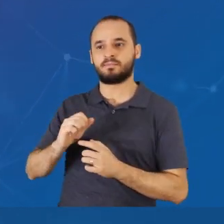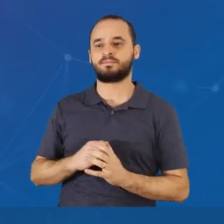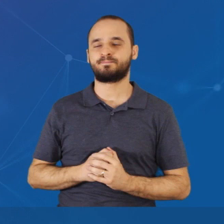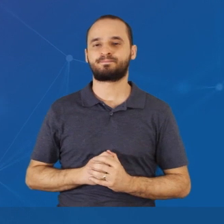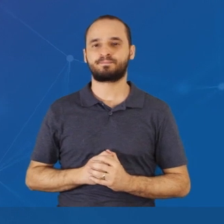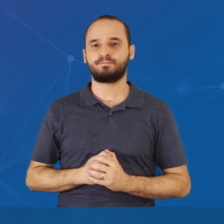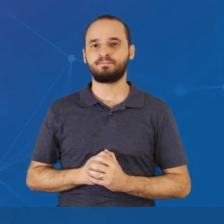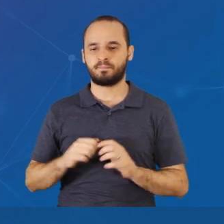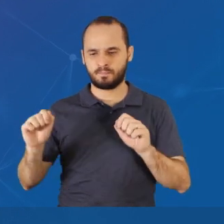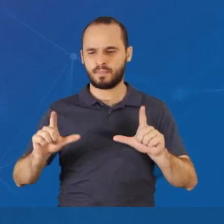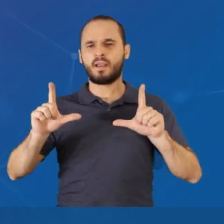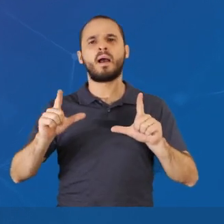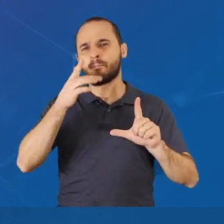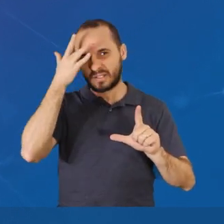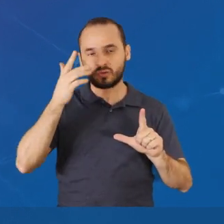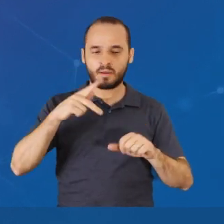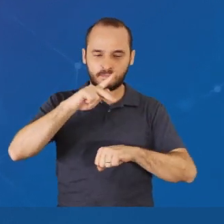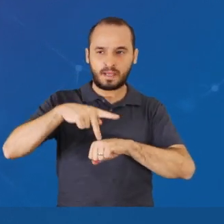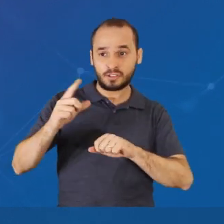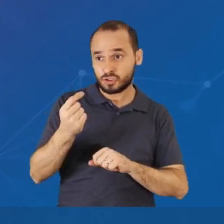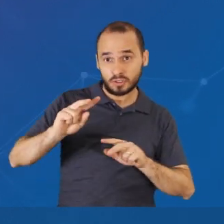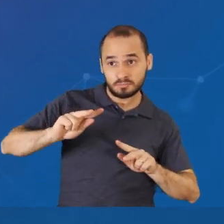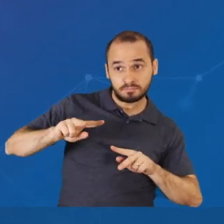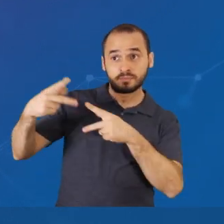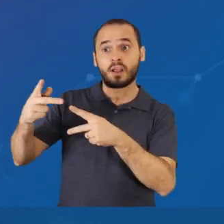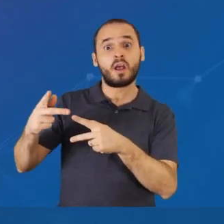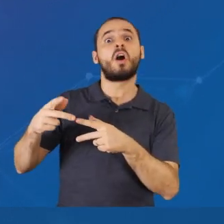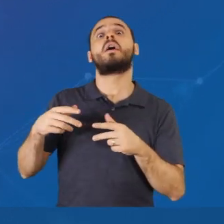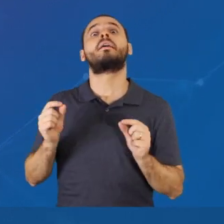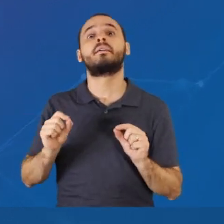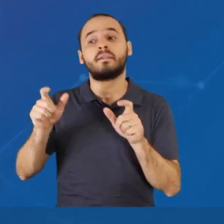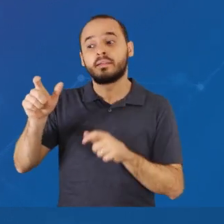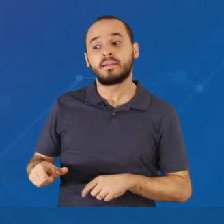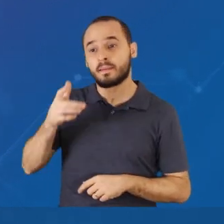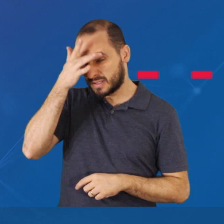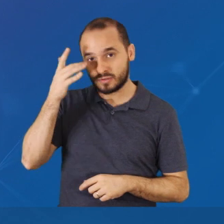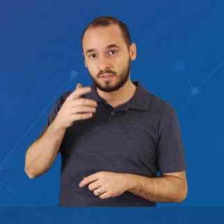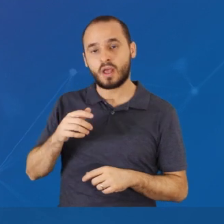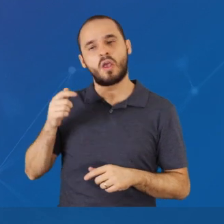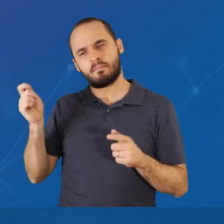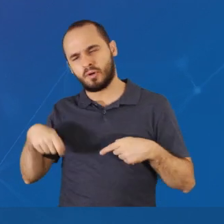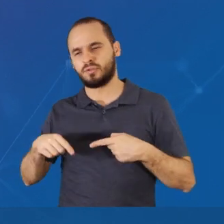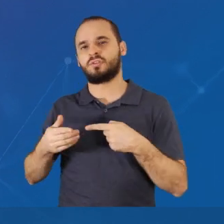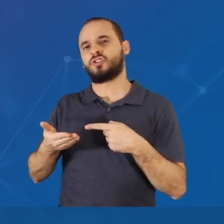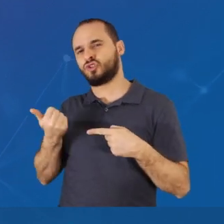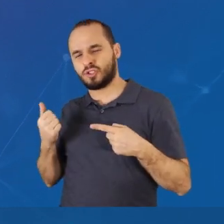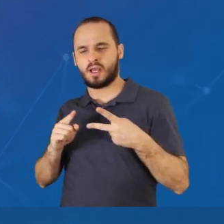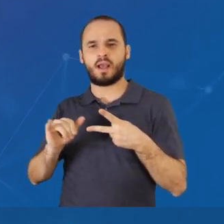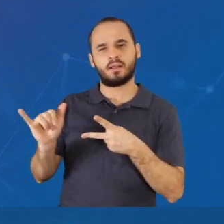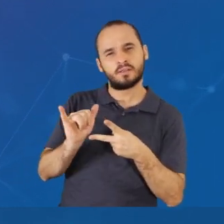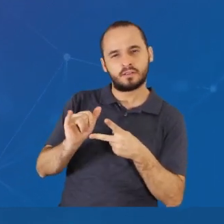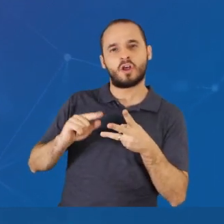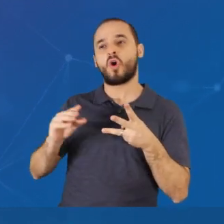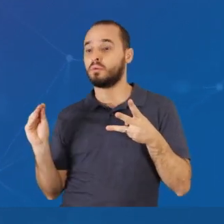continuar, informe quem é o beneficiário do pagamento. Ah, dá para adicionar, editar ou excluir beneficiário.